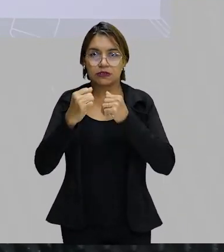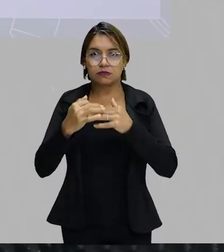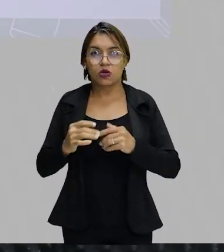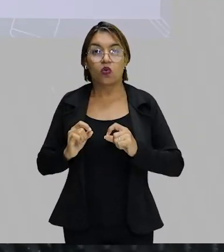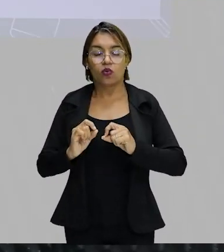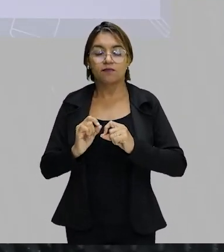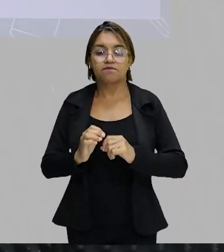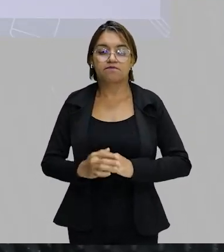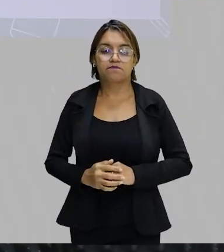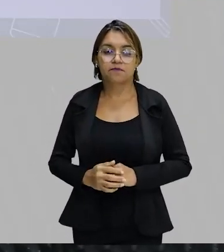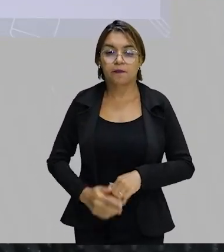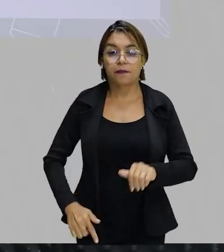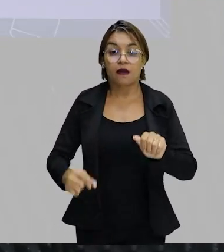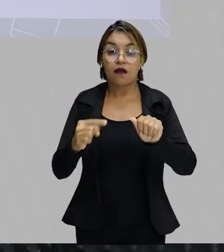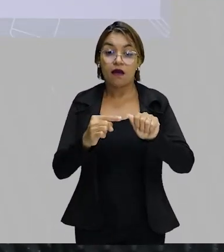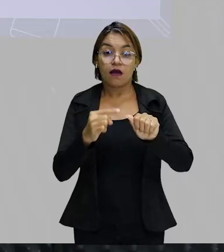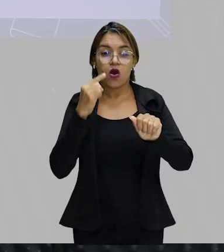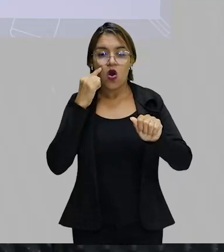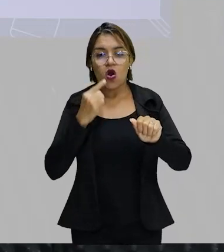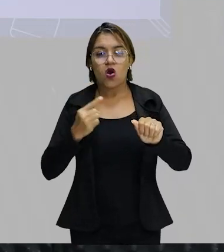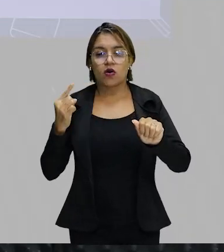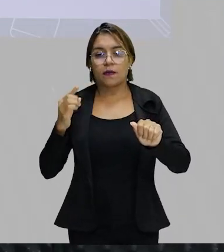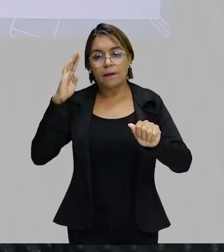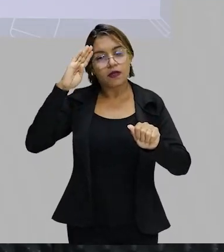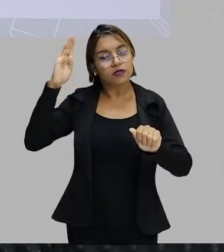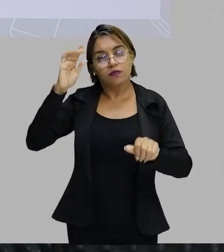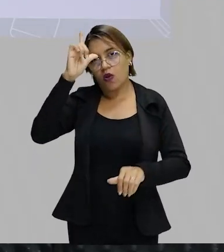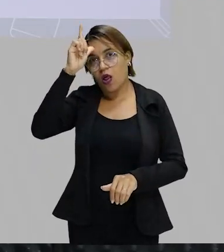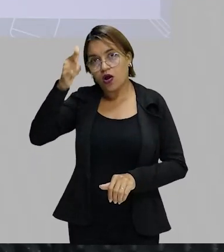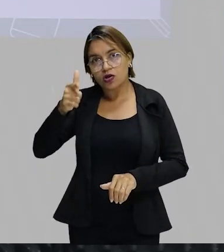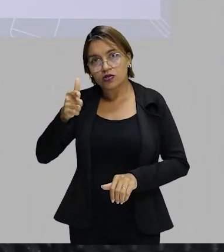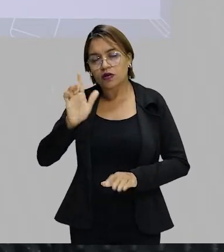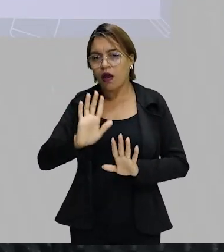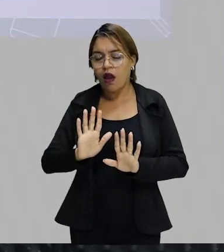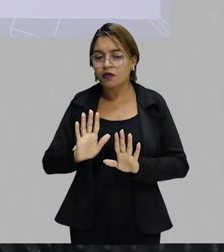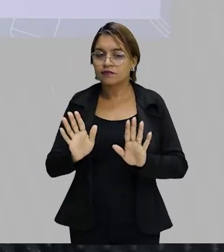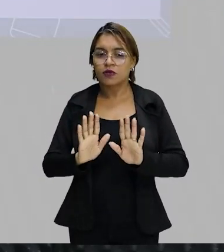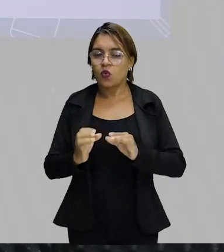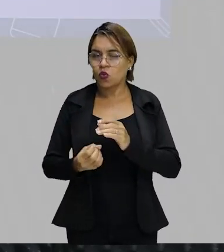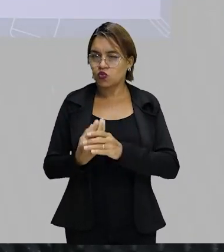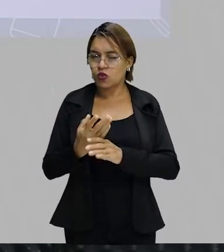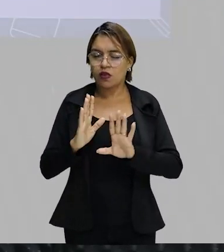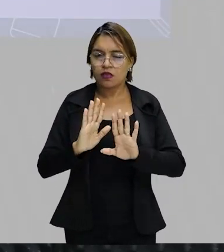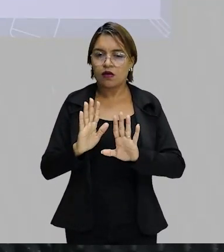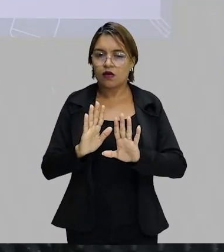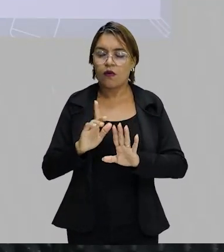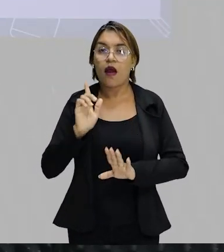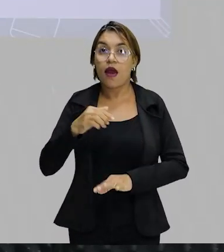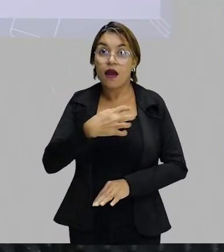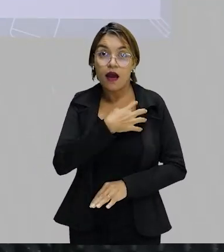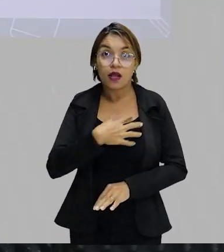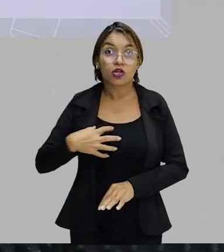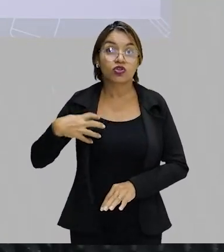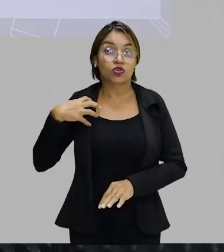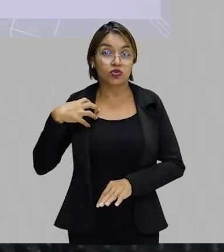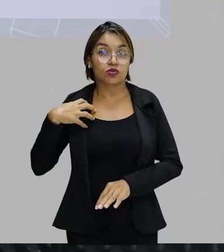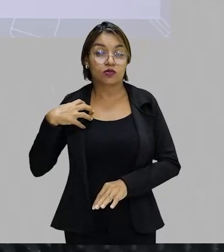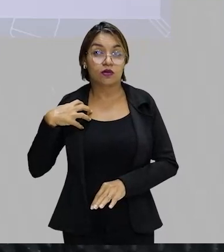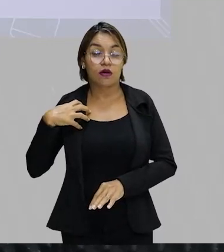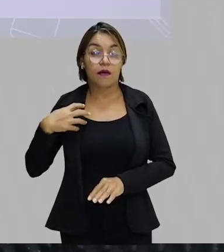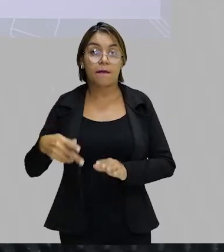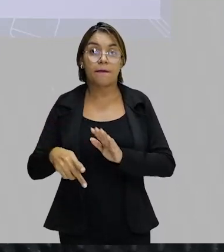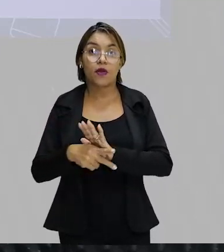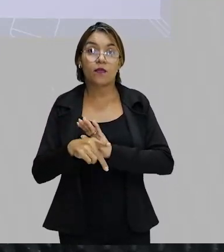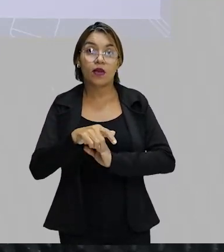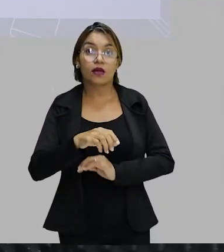aqui. Letra A, construiu os princípios da lógica? Não, os princípios da lógica são aristotélicos, estão lá no Organon,